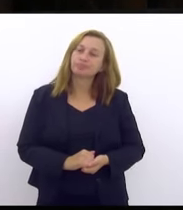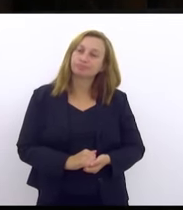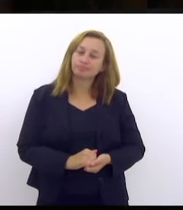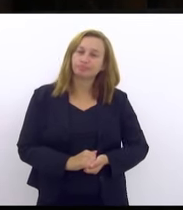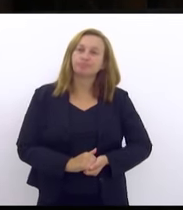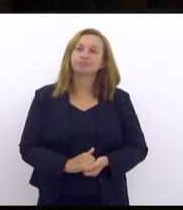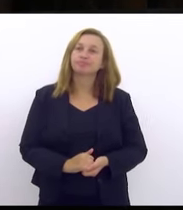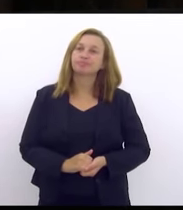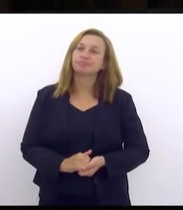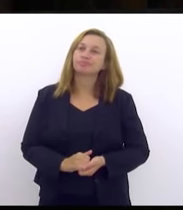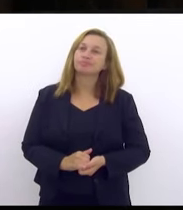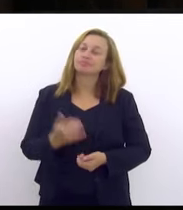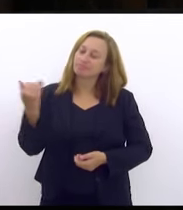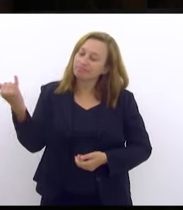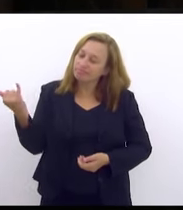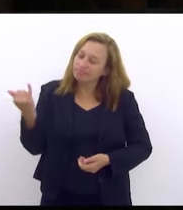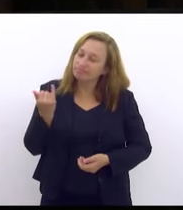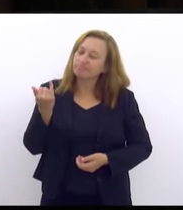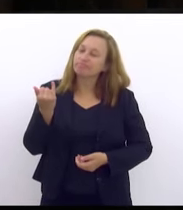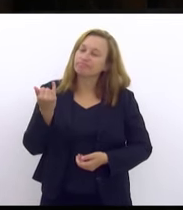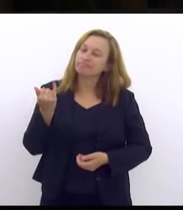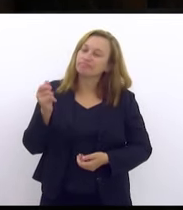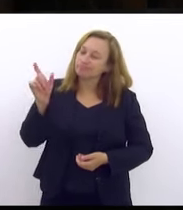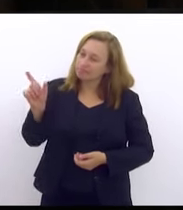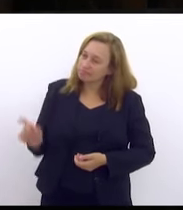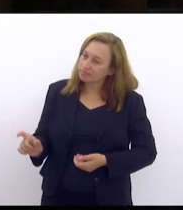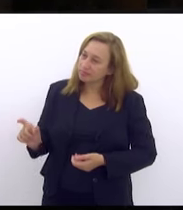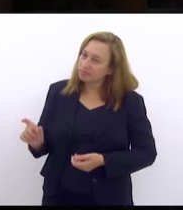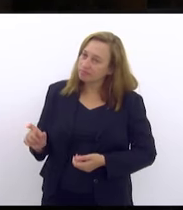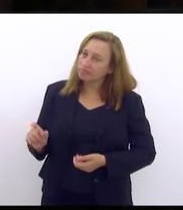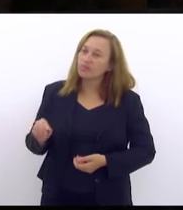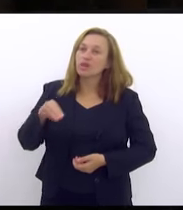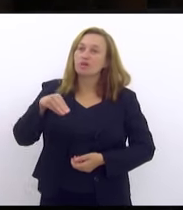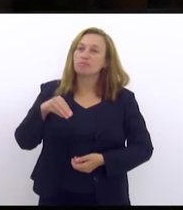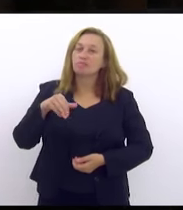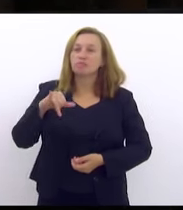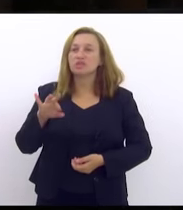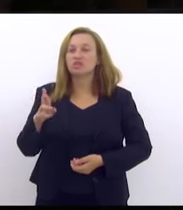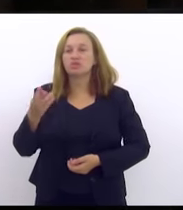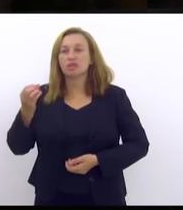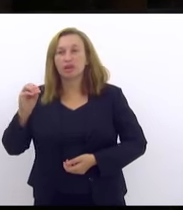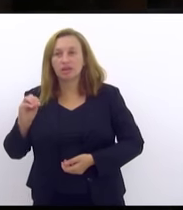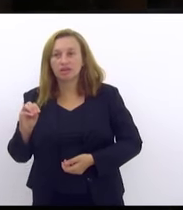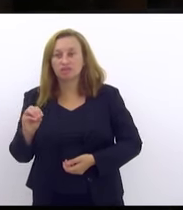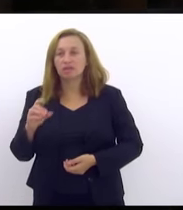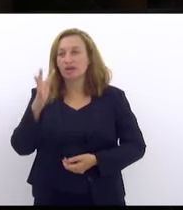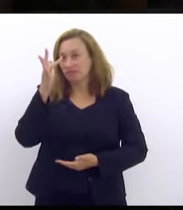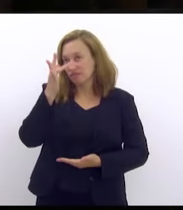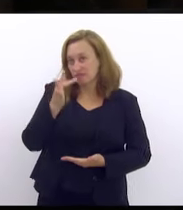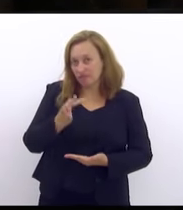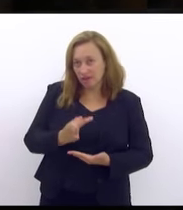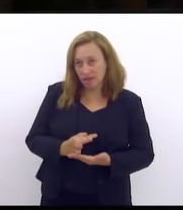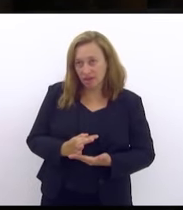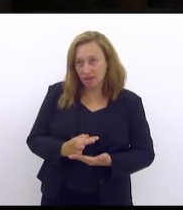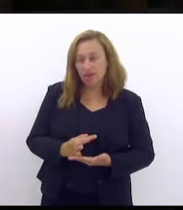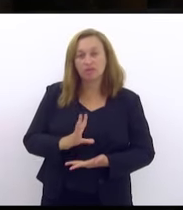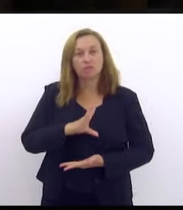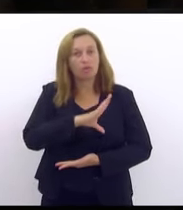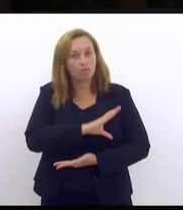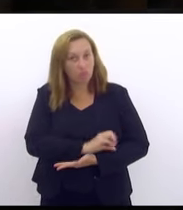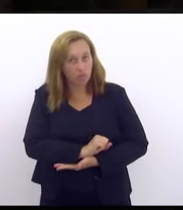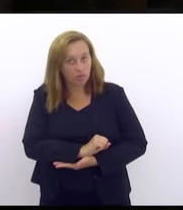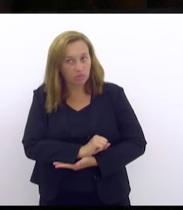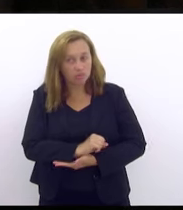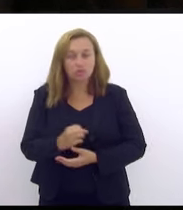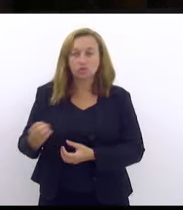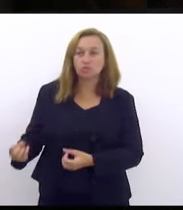palavra deste que foi, de fato, um missionário da fé, um missionário da canção, um missionário do amor, e que